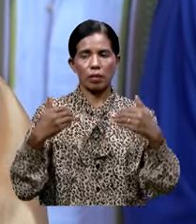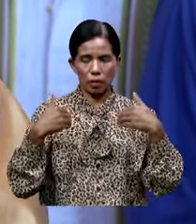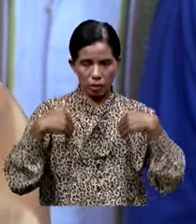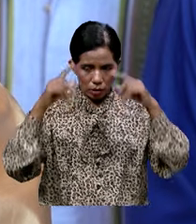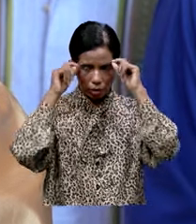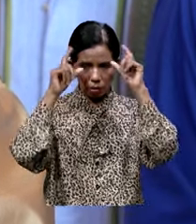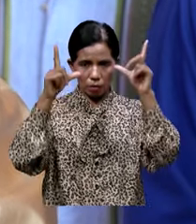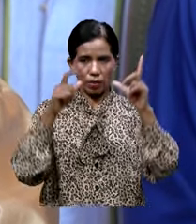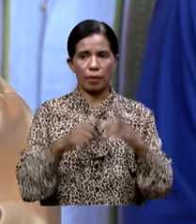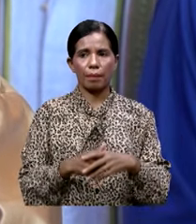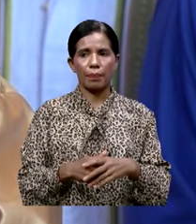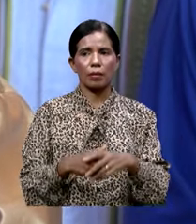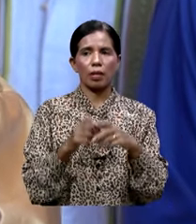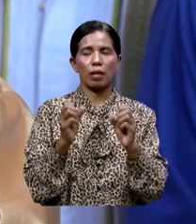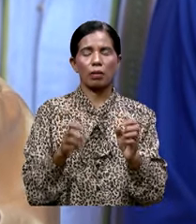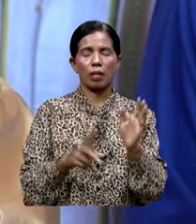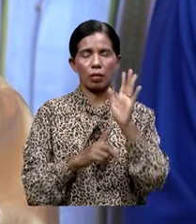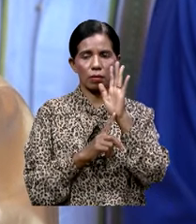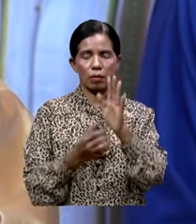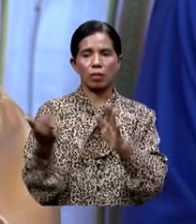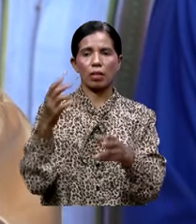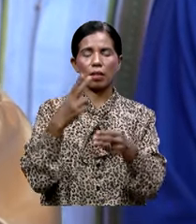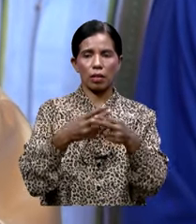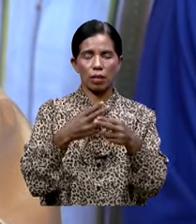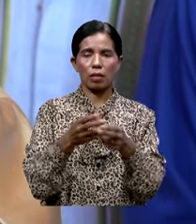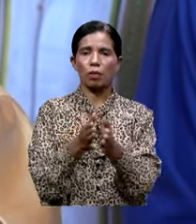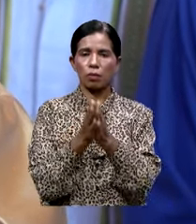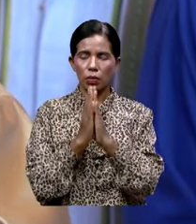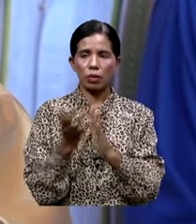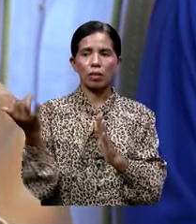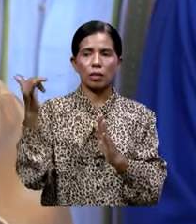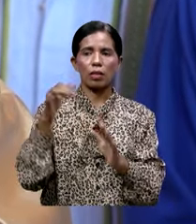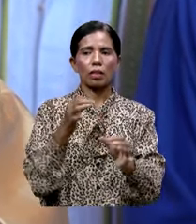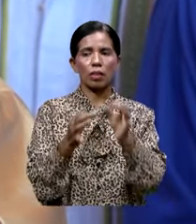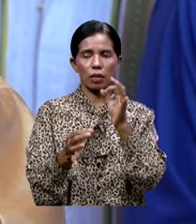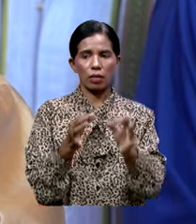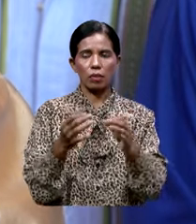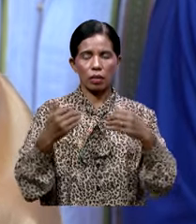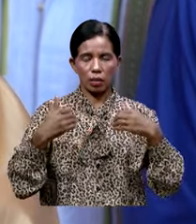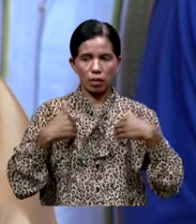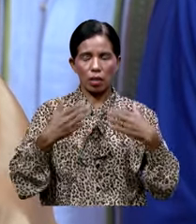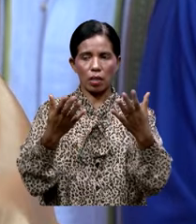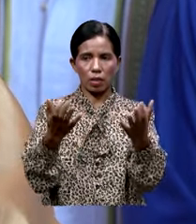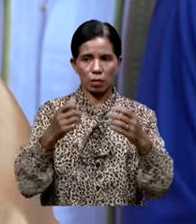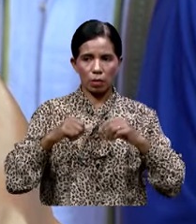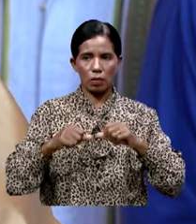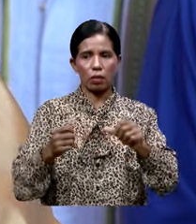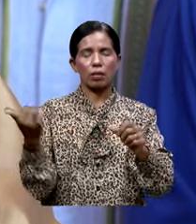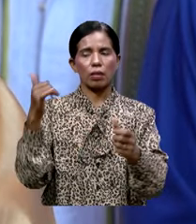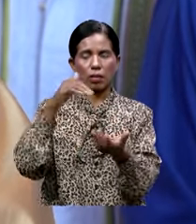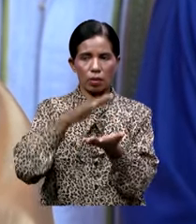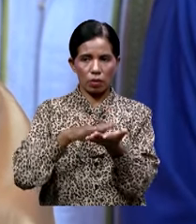Timor, para ver a pública se a não é. No russo, se a cara que se a à vontade, a também continua a ser na